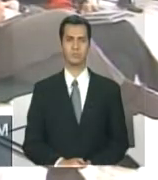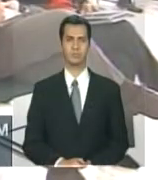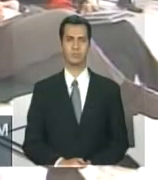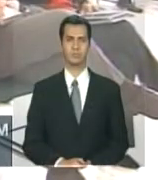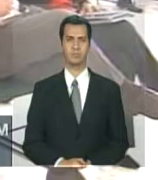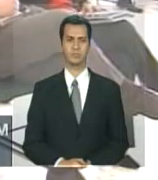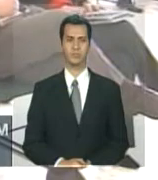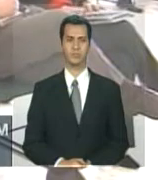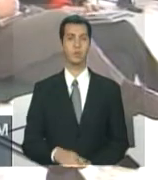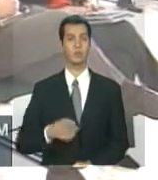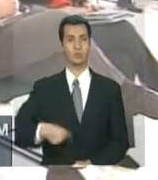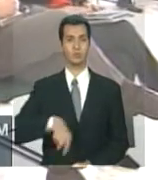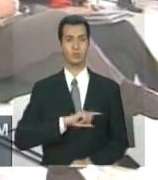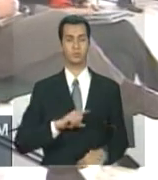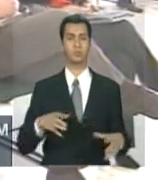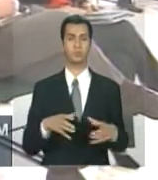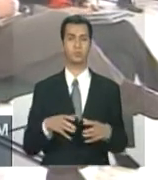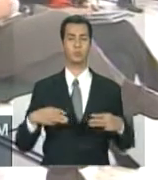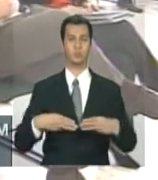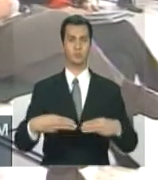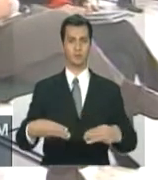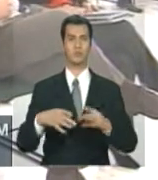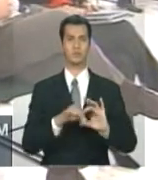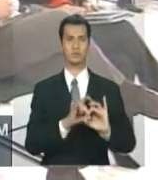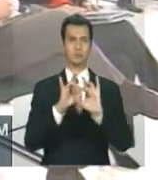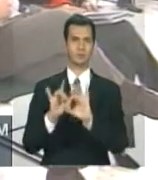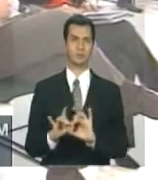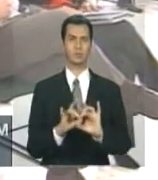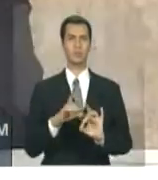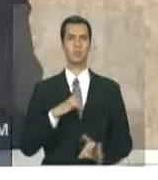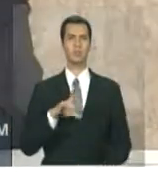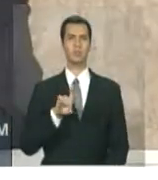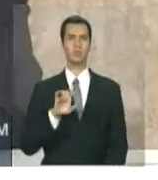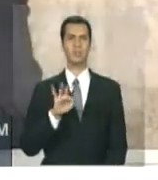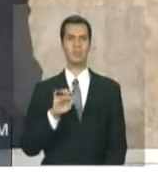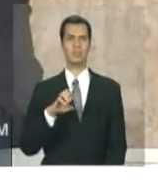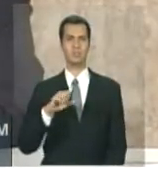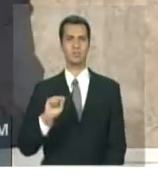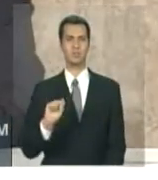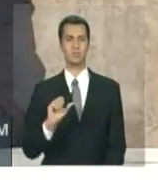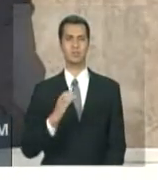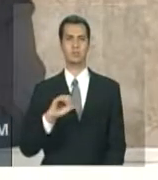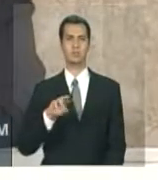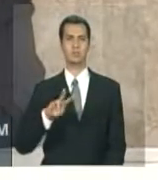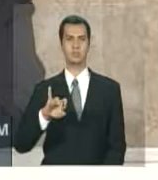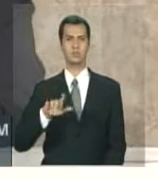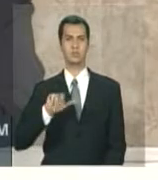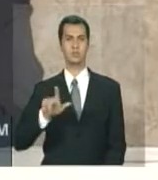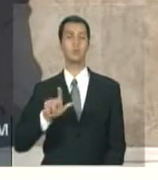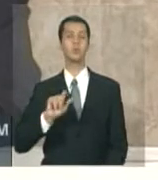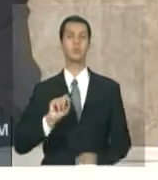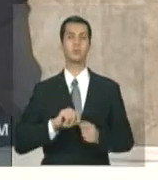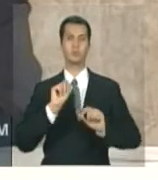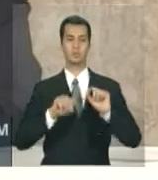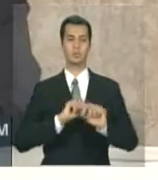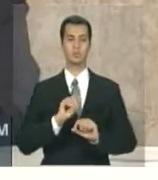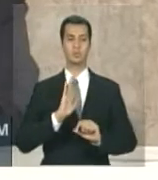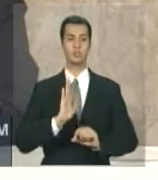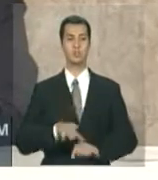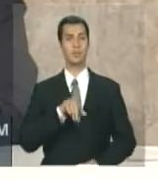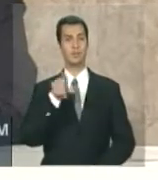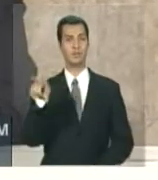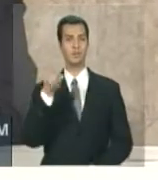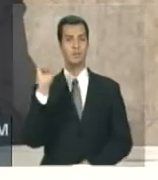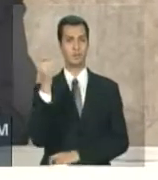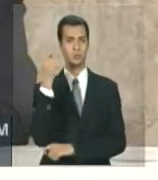Integração Nacional, por meio da Secretaria de Defesa Civil, já estão disponíveis para o Estado do Rio Grande do Sul recursos da